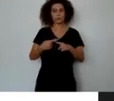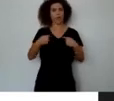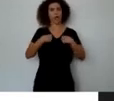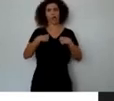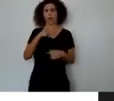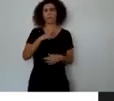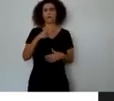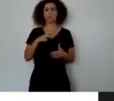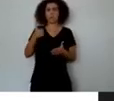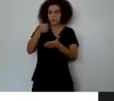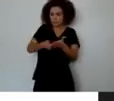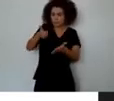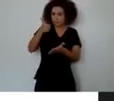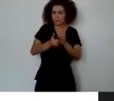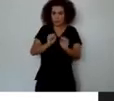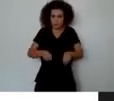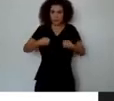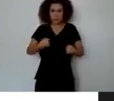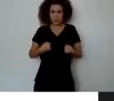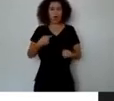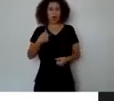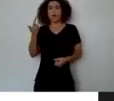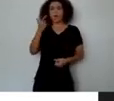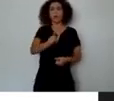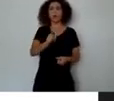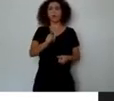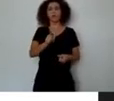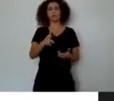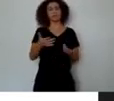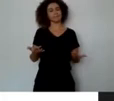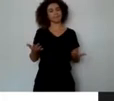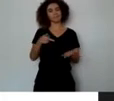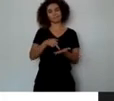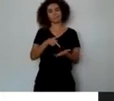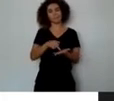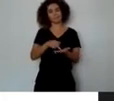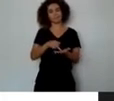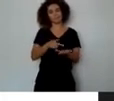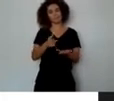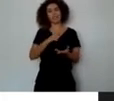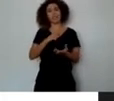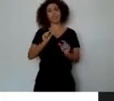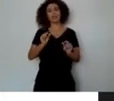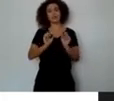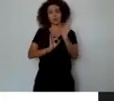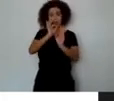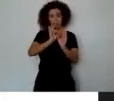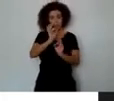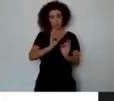pessoal e individual. Mas, na verdade, a gente sabe que existe um projeto de governo